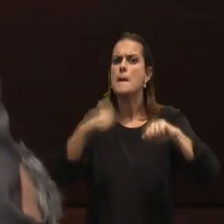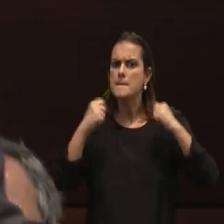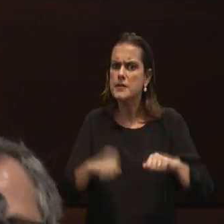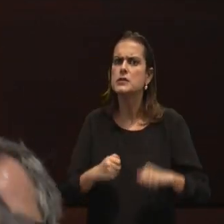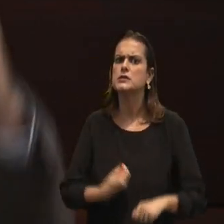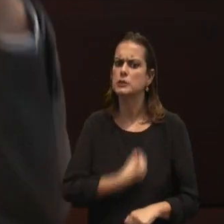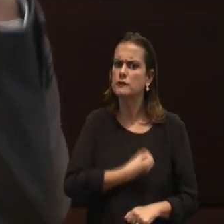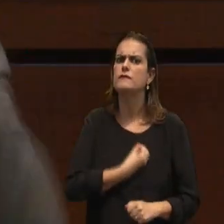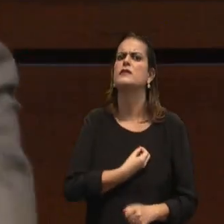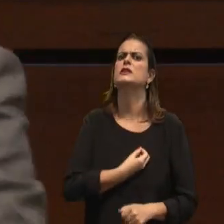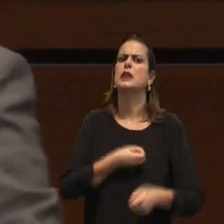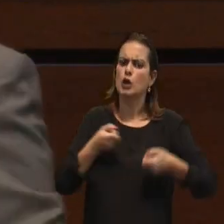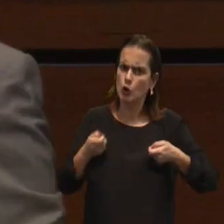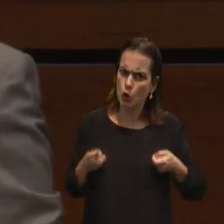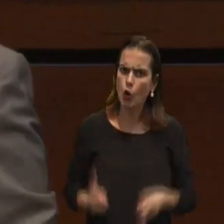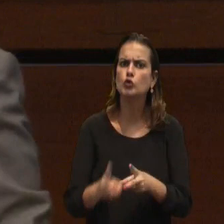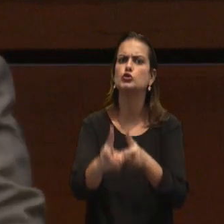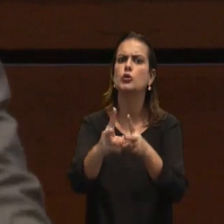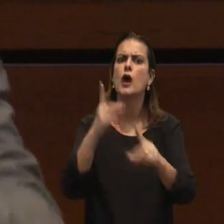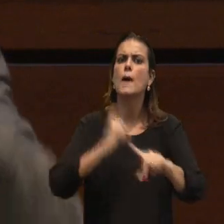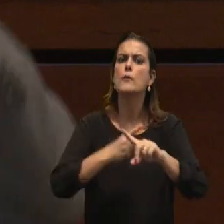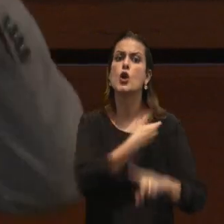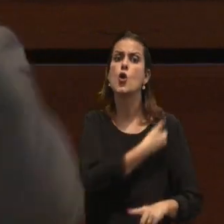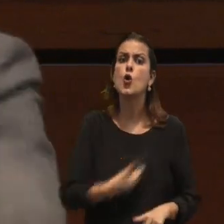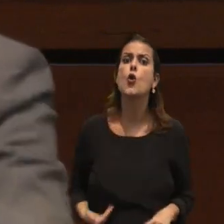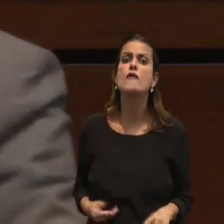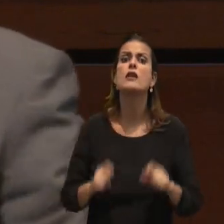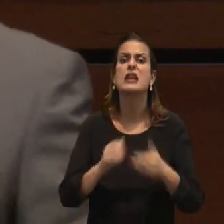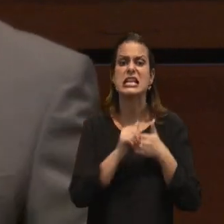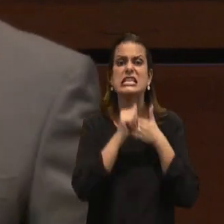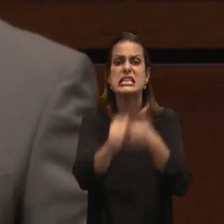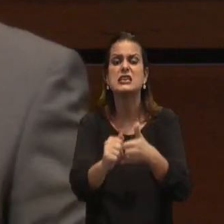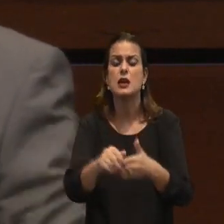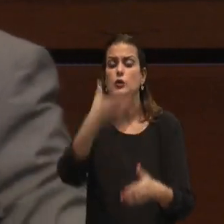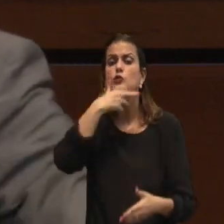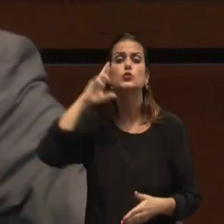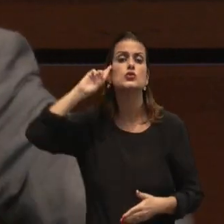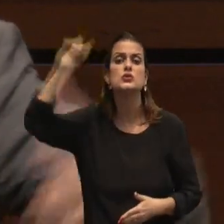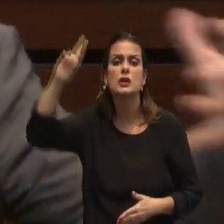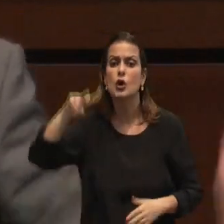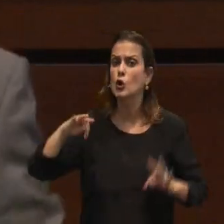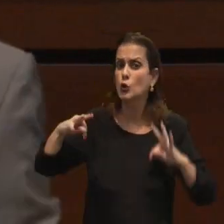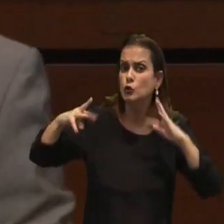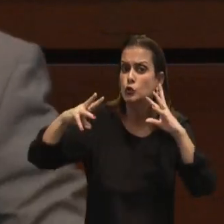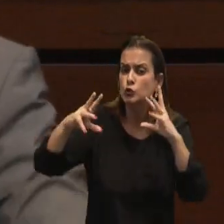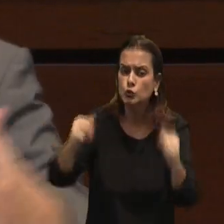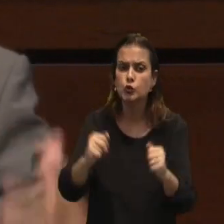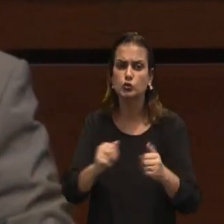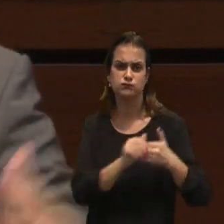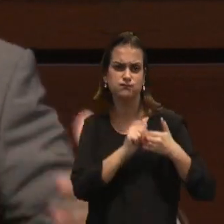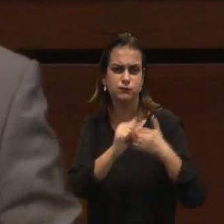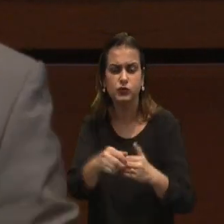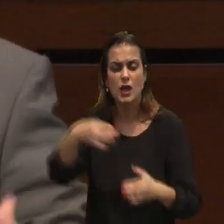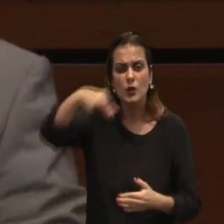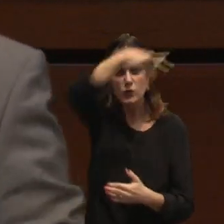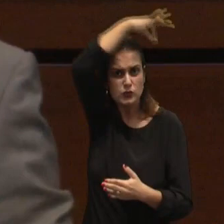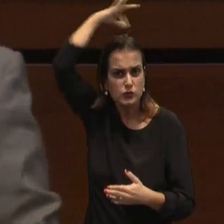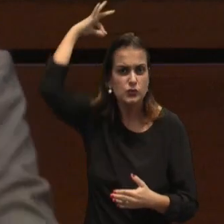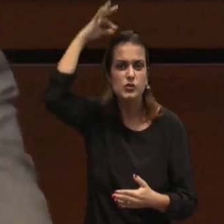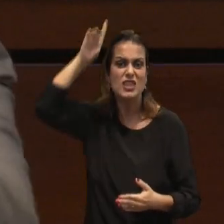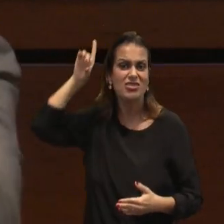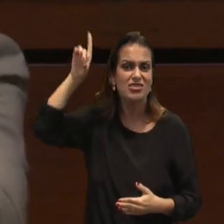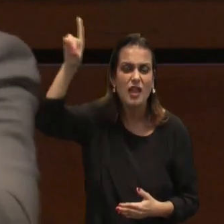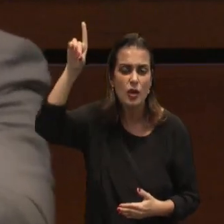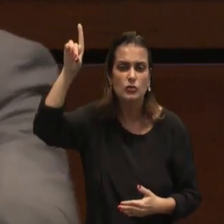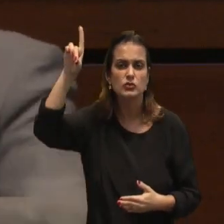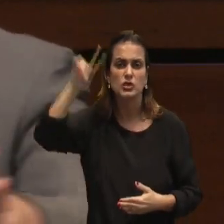prosseguir, porque o nosso governo é espiritual, porque o nosso governo vem do Senhor, porque aquilo que nos move é o Espírito Santo de Deus.